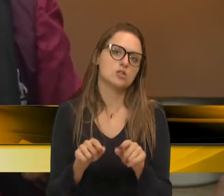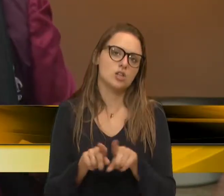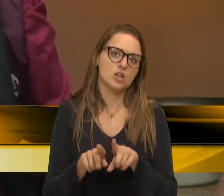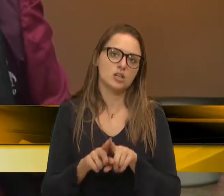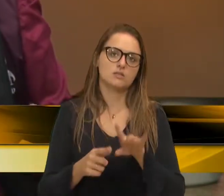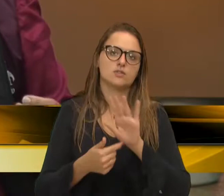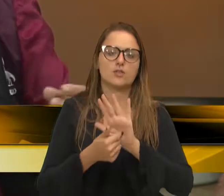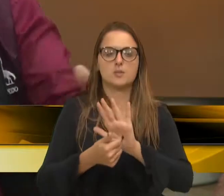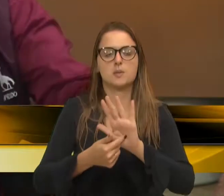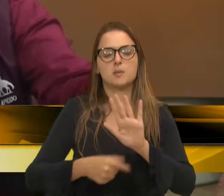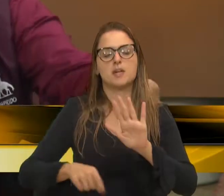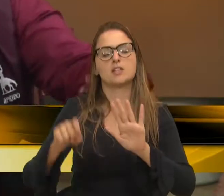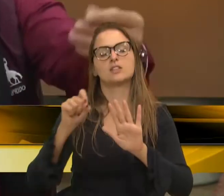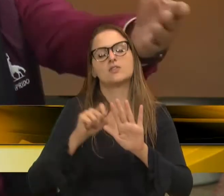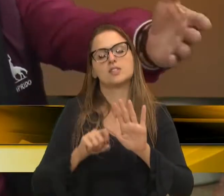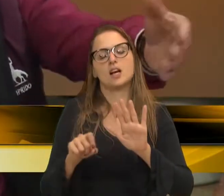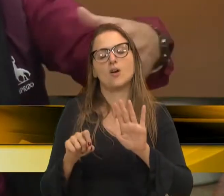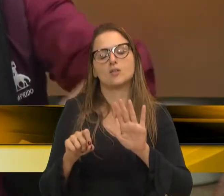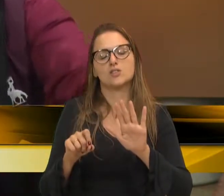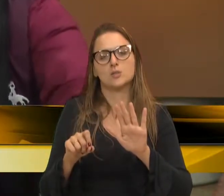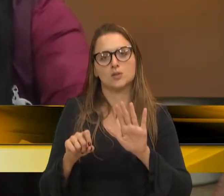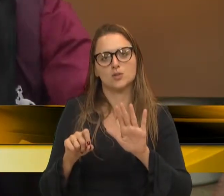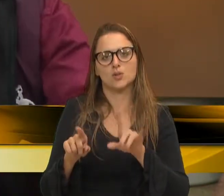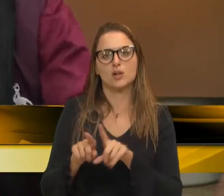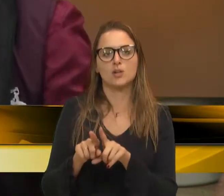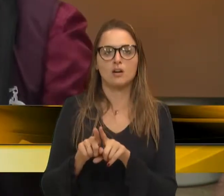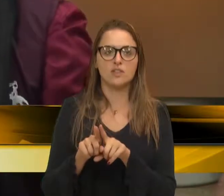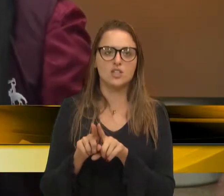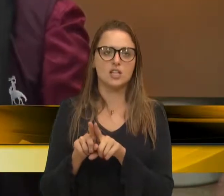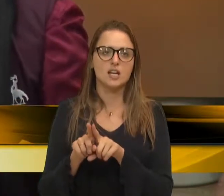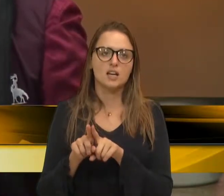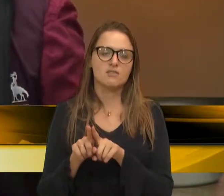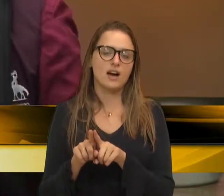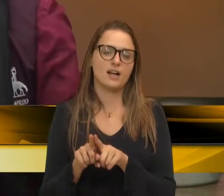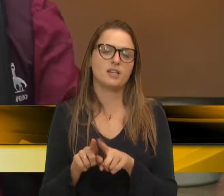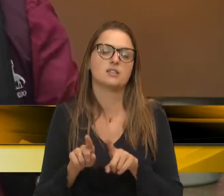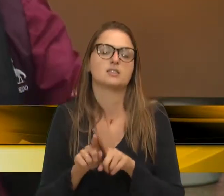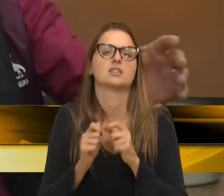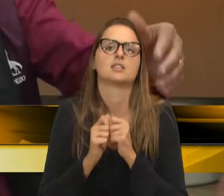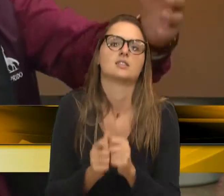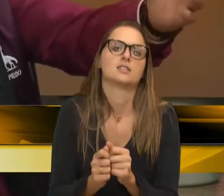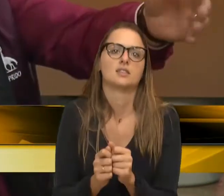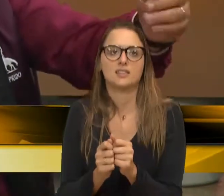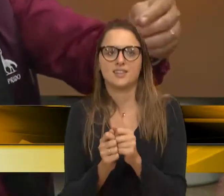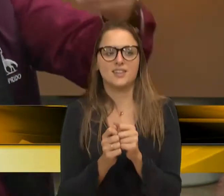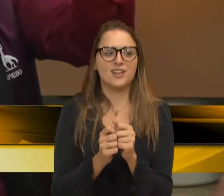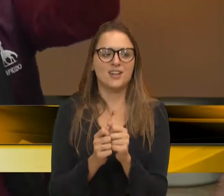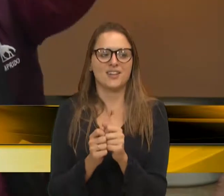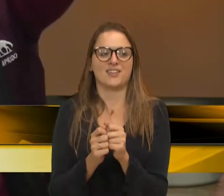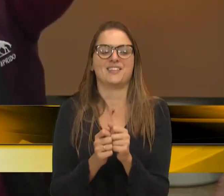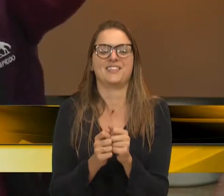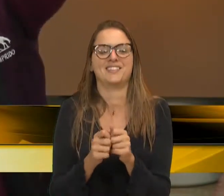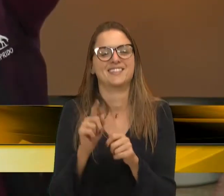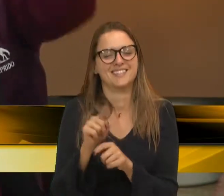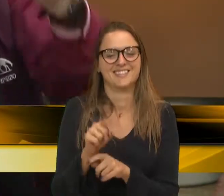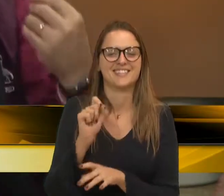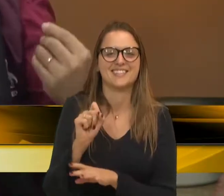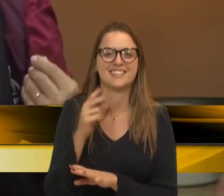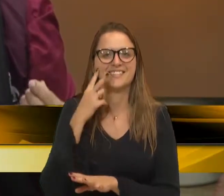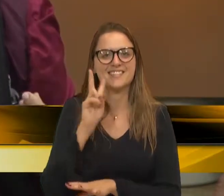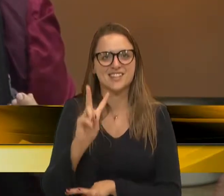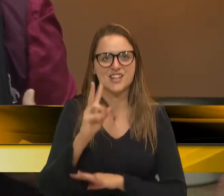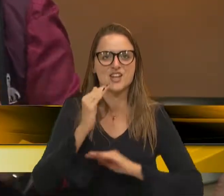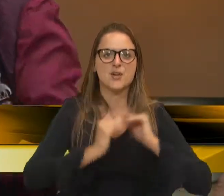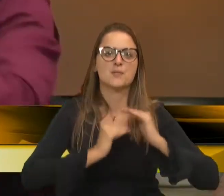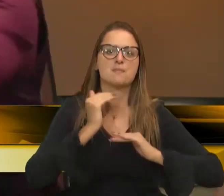um plano diretor vigente. Se é olhar no quesito, está no plano diretor, código de postura. Muitas vezes, porque tem que ver, construir